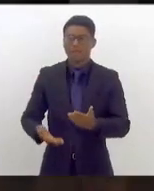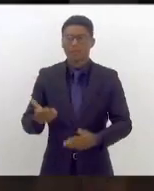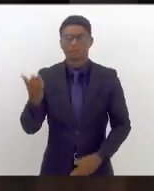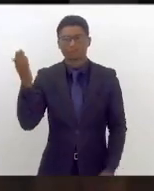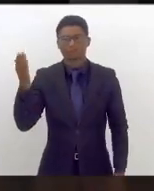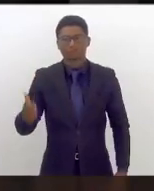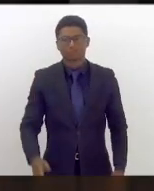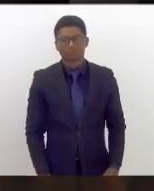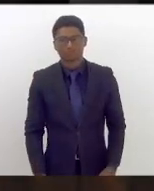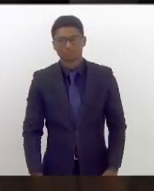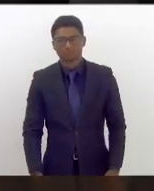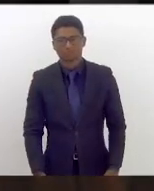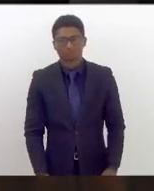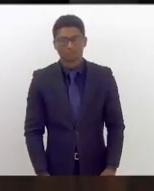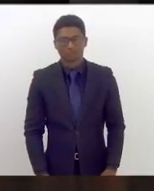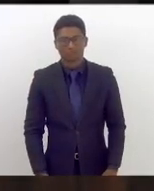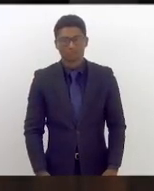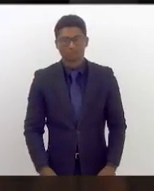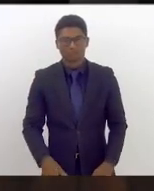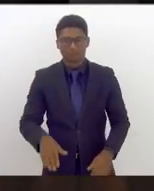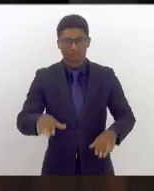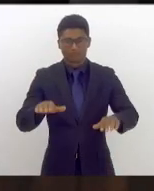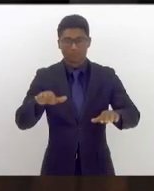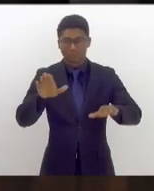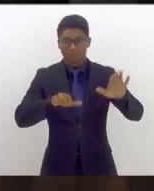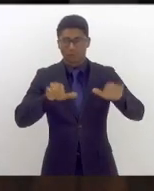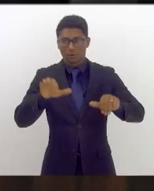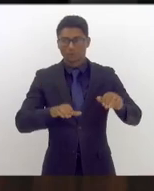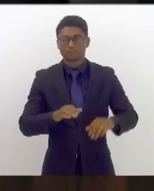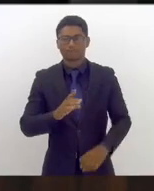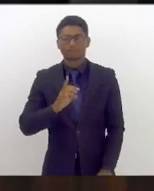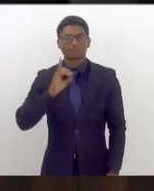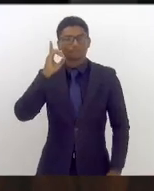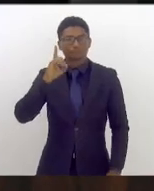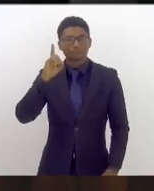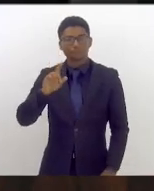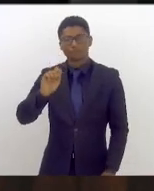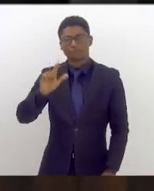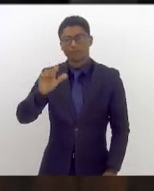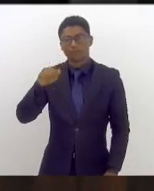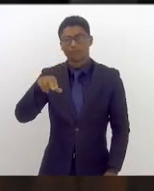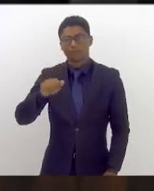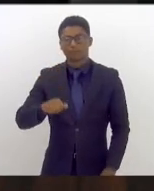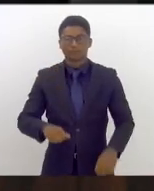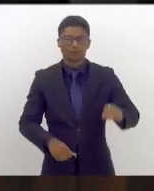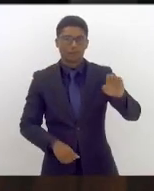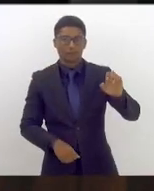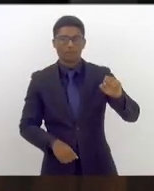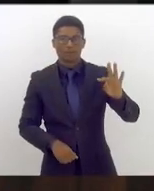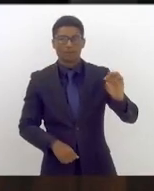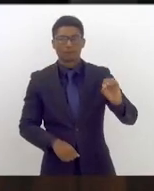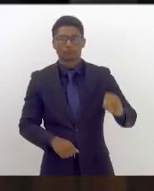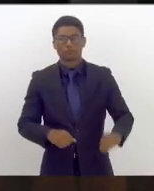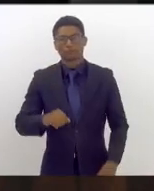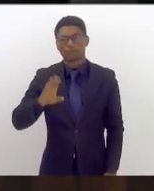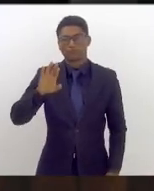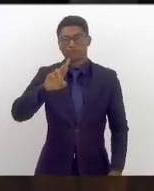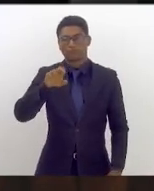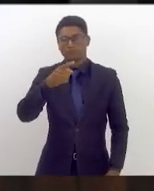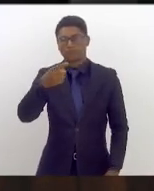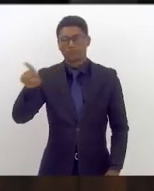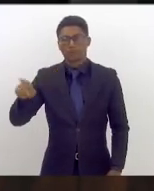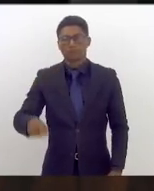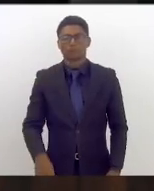você vai proceder a chamada pedalando a paz do Bebeto brasão Bruno dali